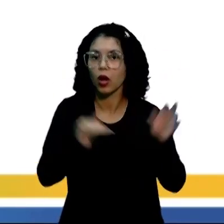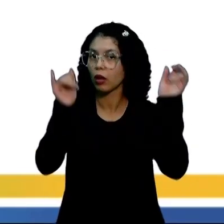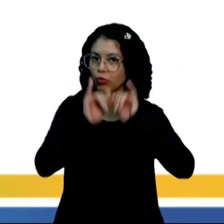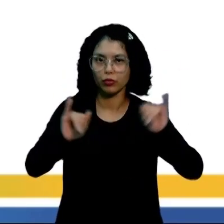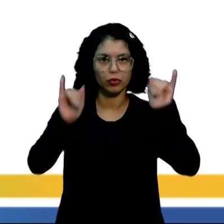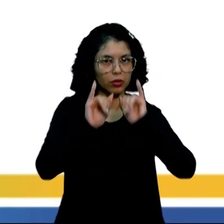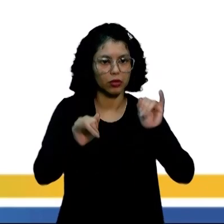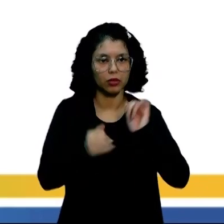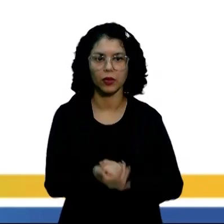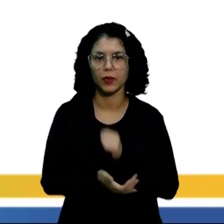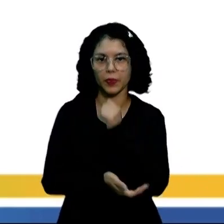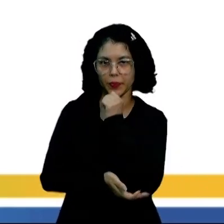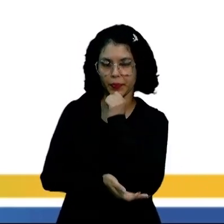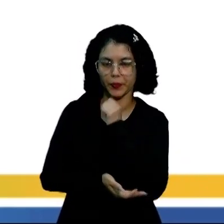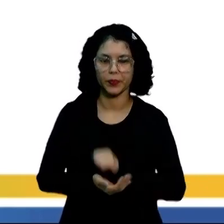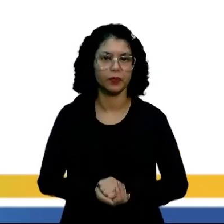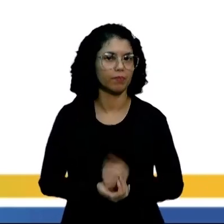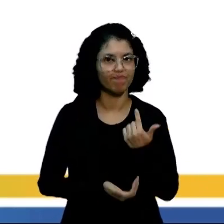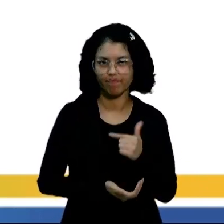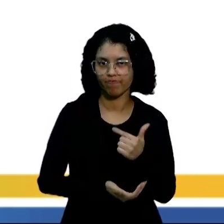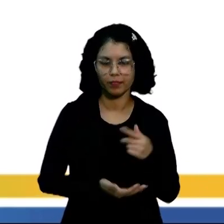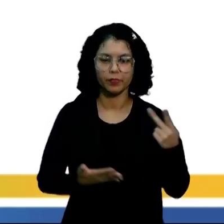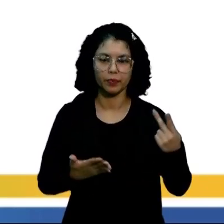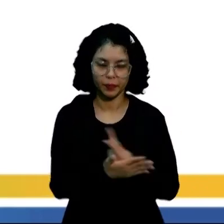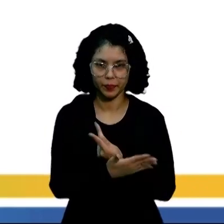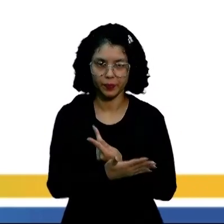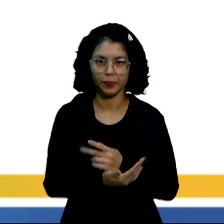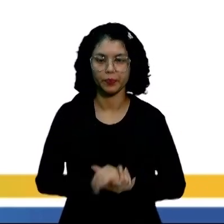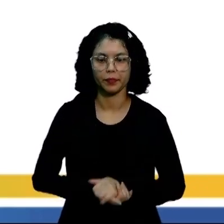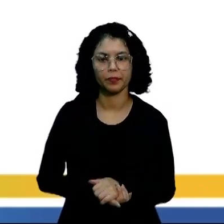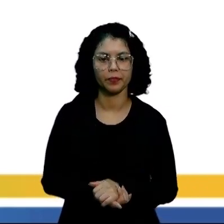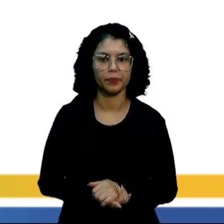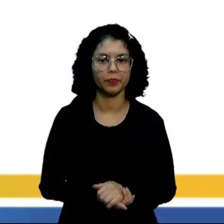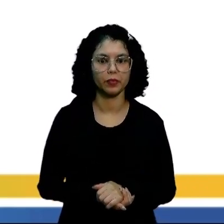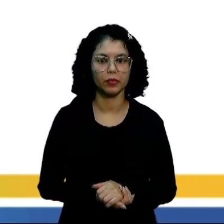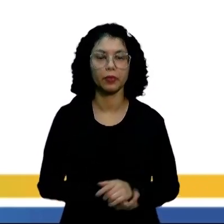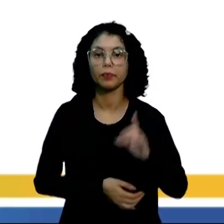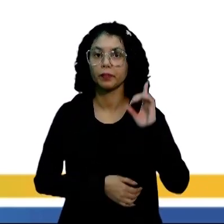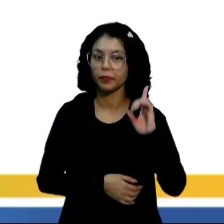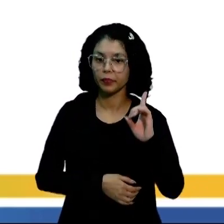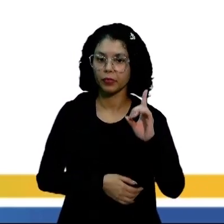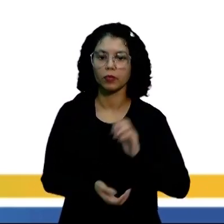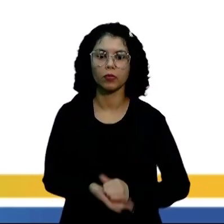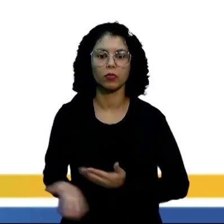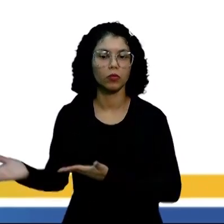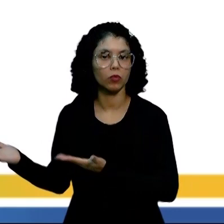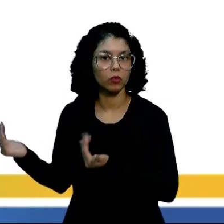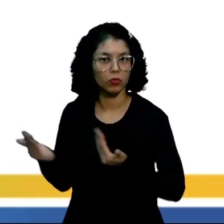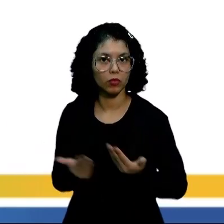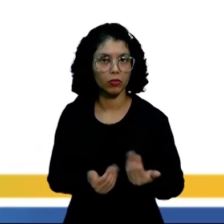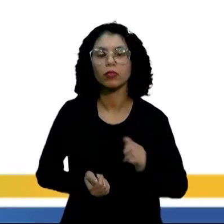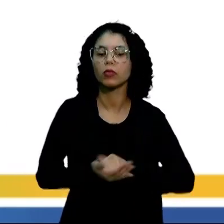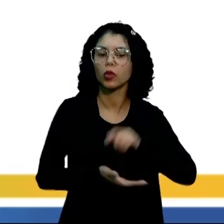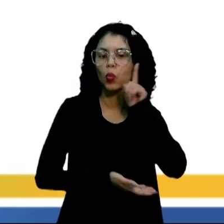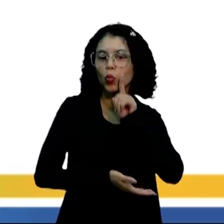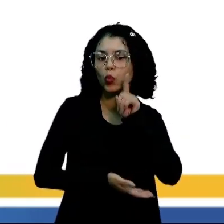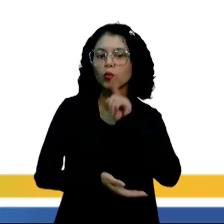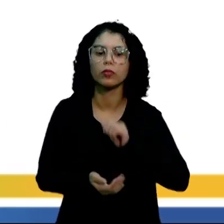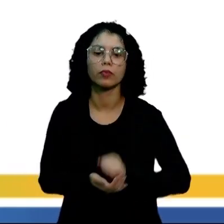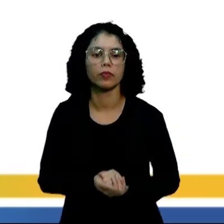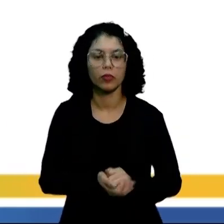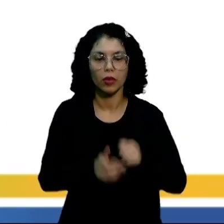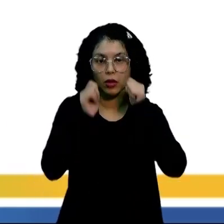divulgada no meio acadêmico, ok? Então, letra C está descartada. Na letra D, nós temos: jovens americanos